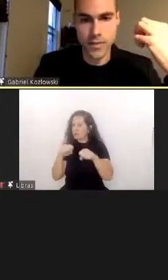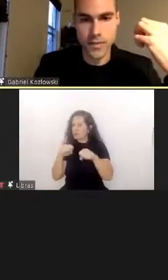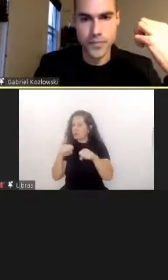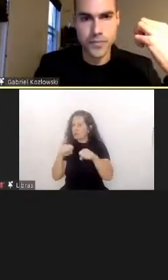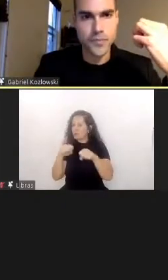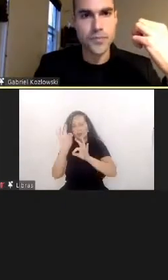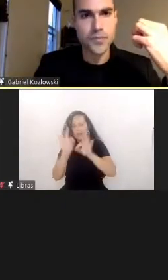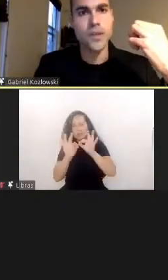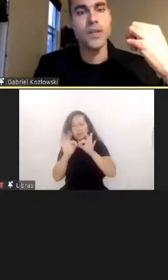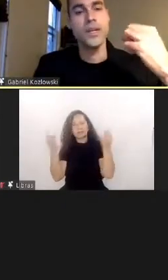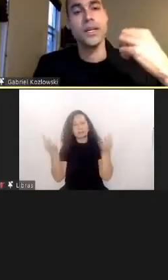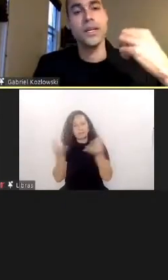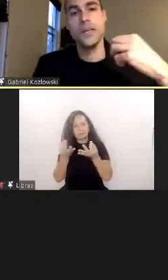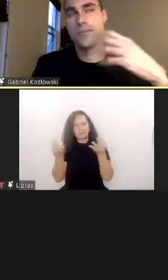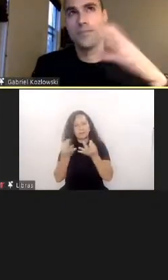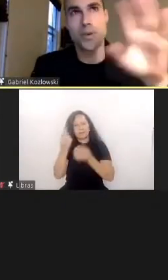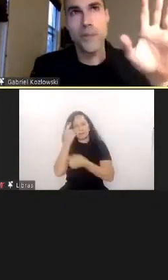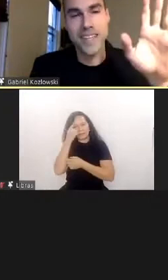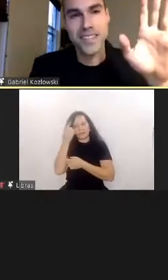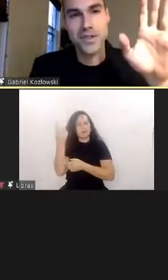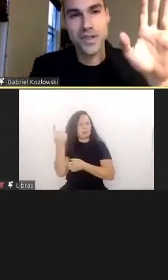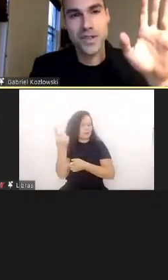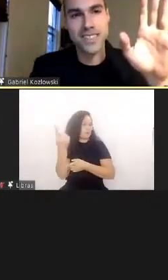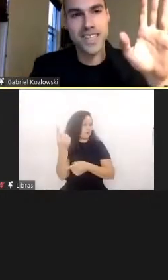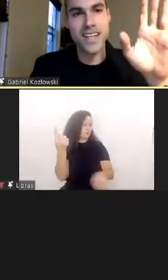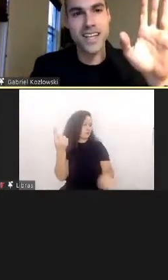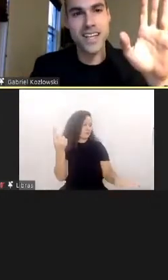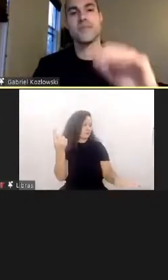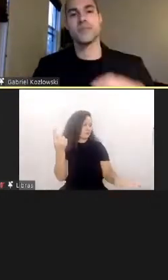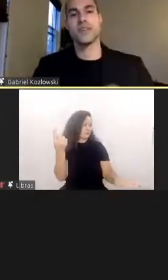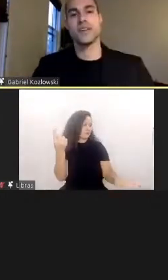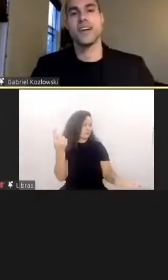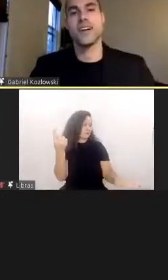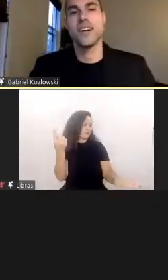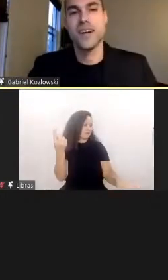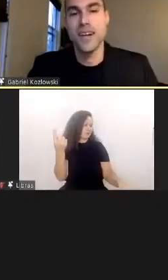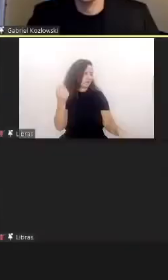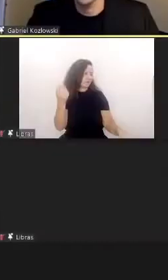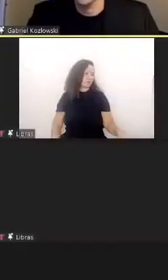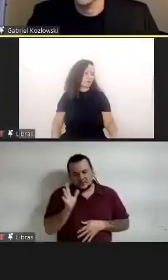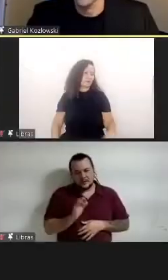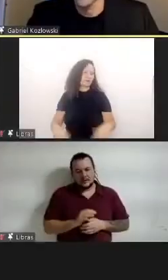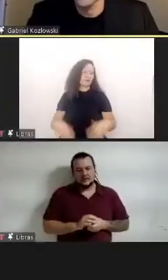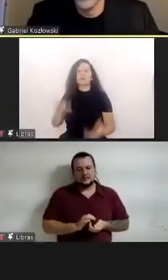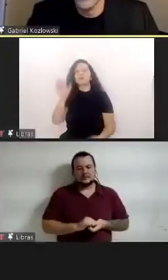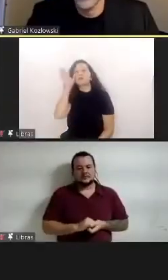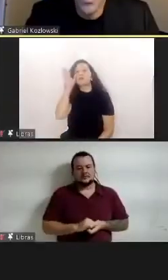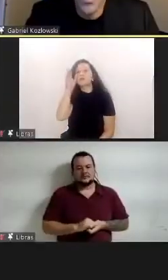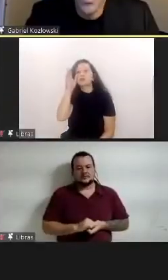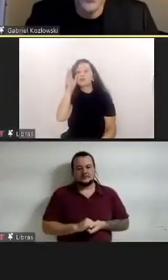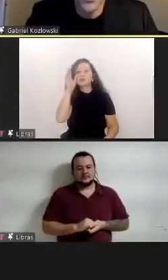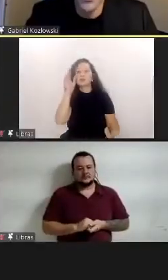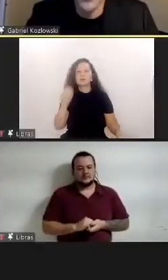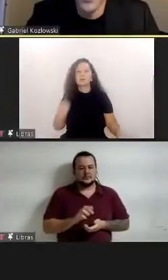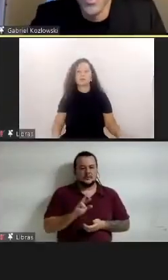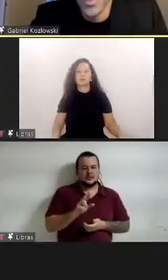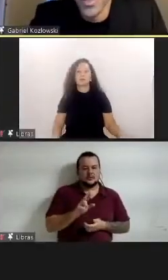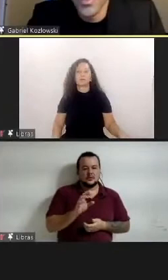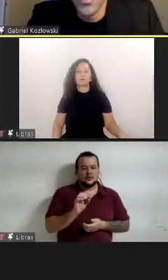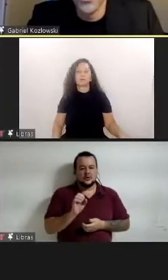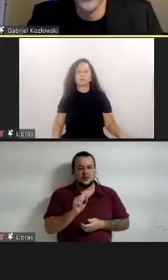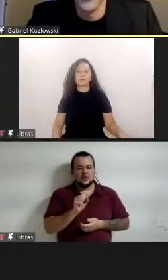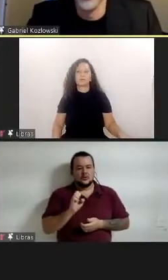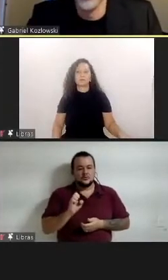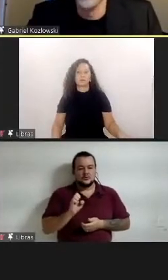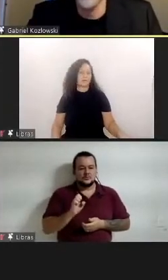teórica. E, por matéria de curiosidade, a Rosie Braidotti, que é uma filósofa e